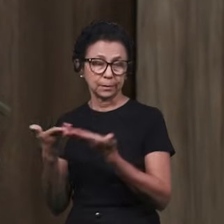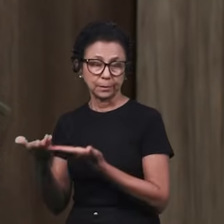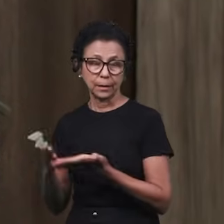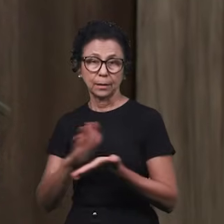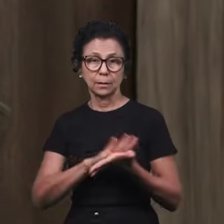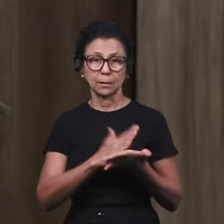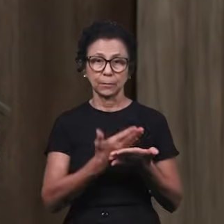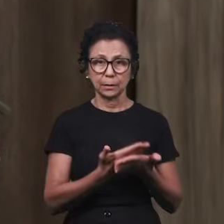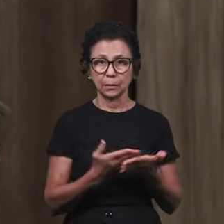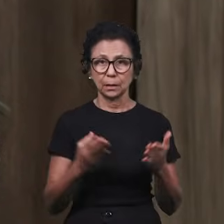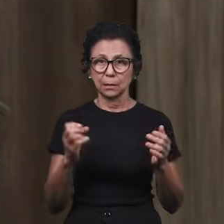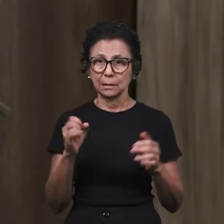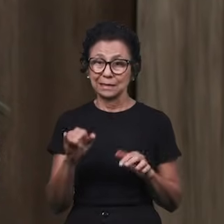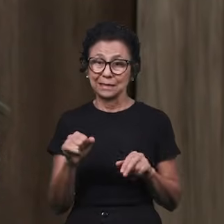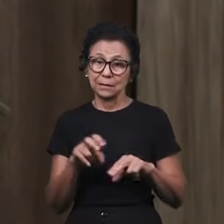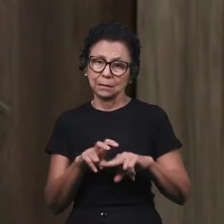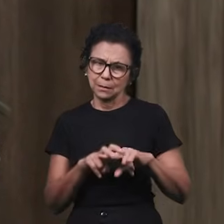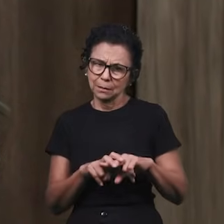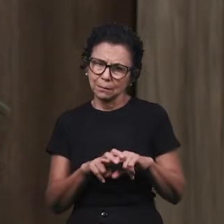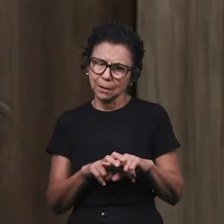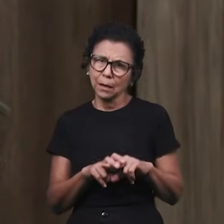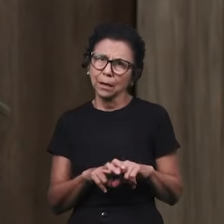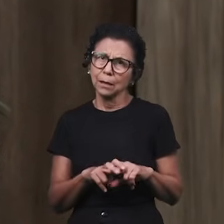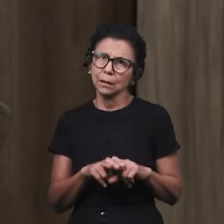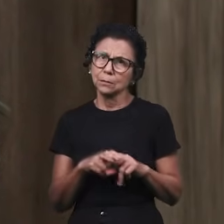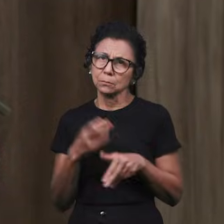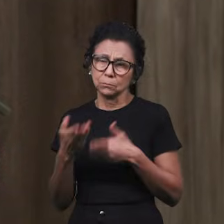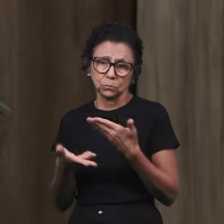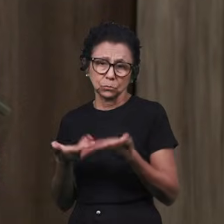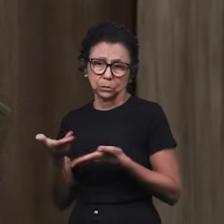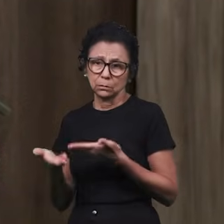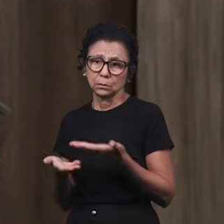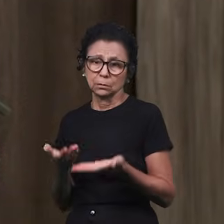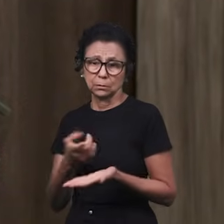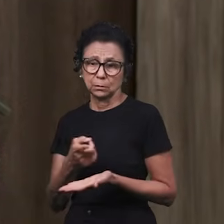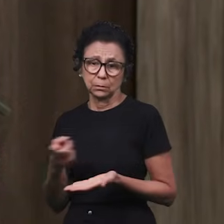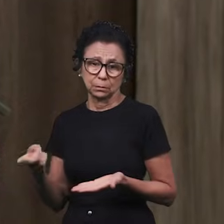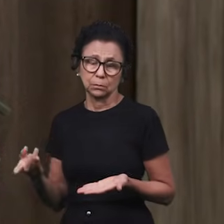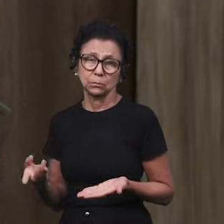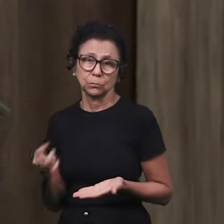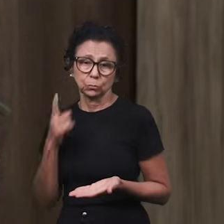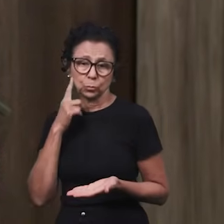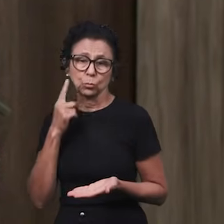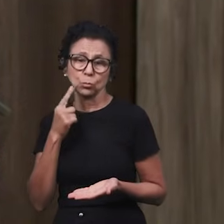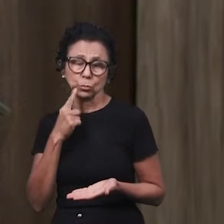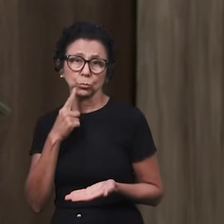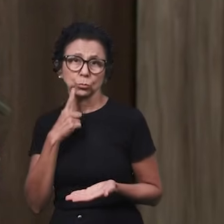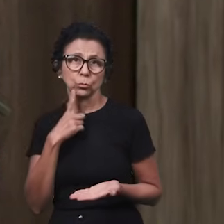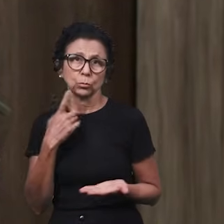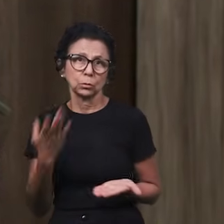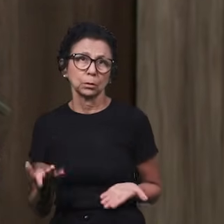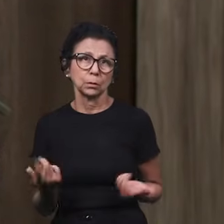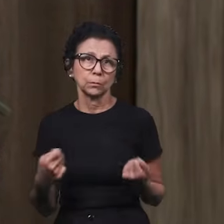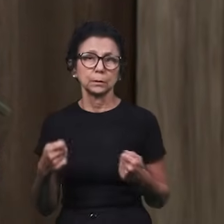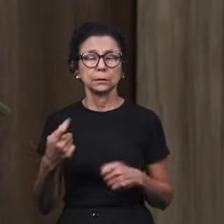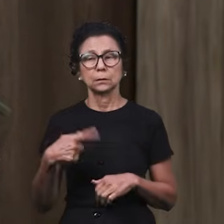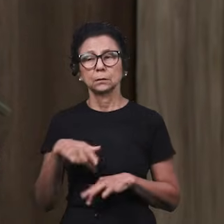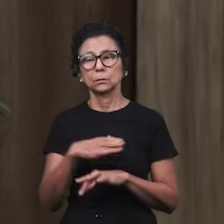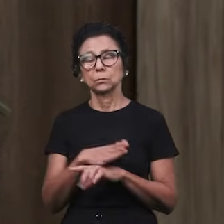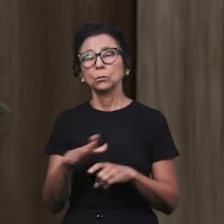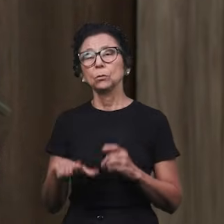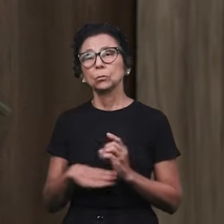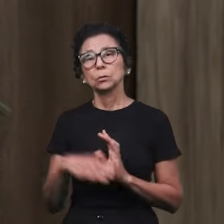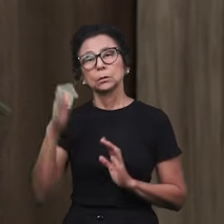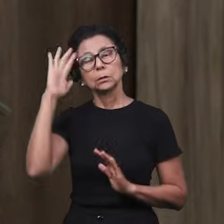sentado, mas para você já estar dando assistência a ele ali, porque querendo ou não, ele precisa ir para o culto e entender o que está acontecendo no